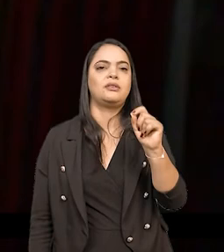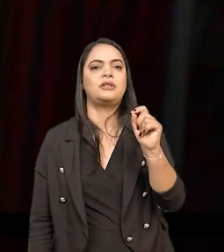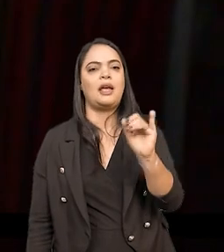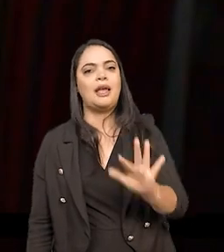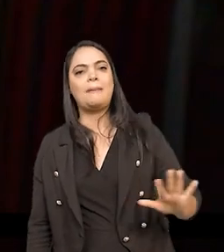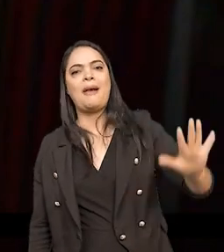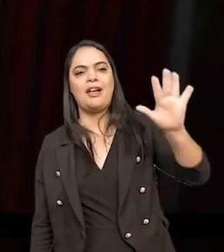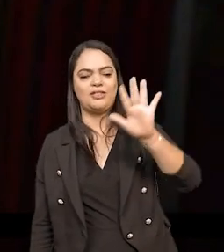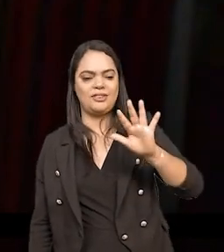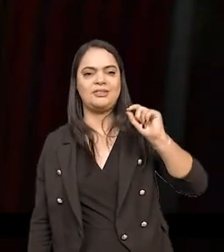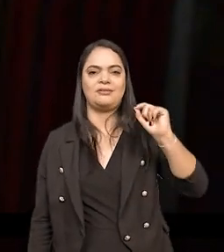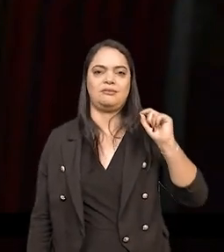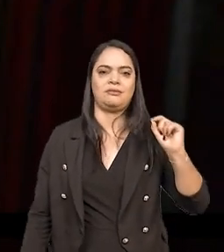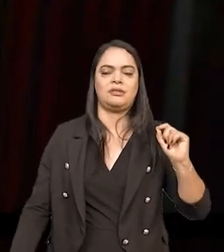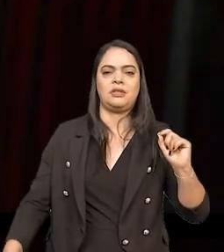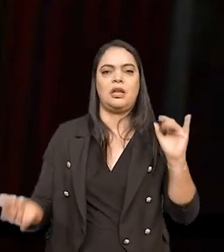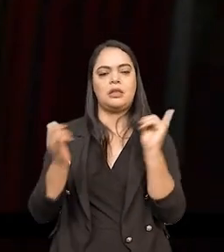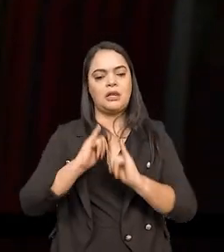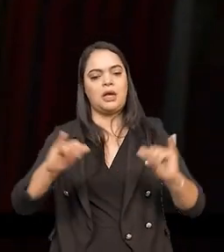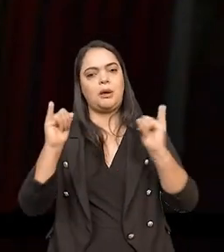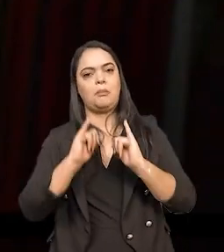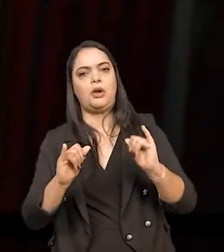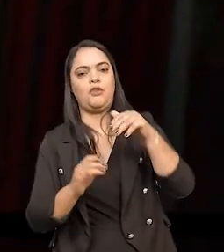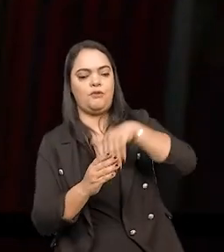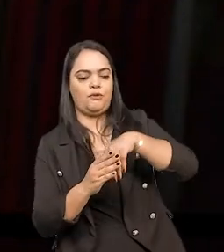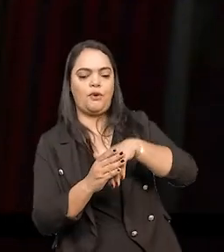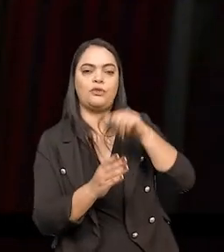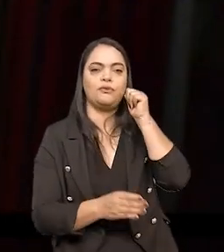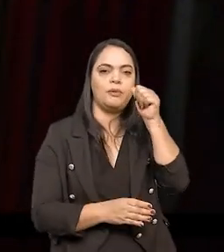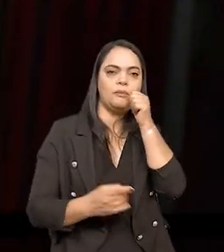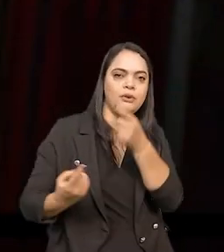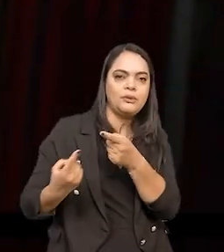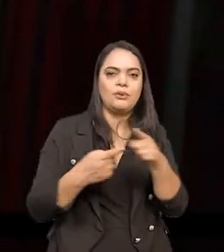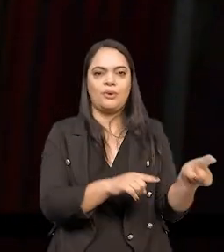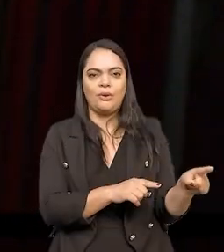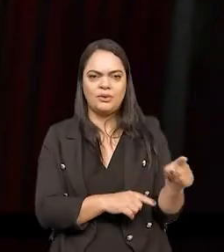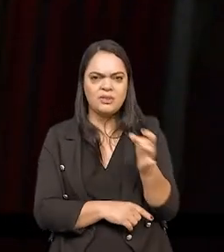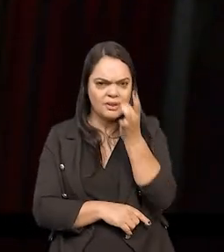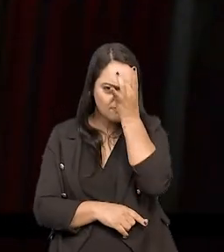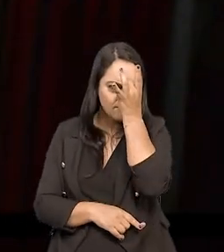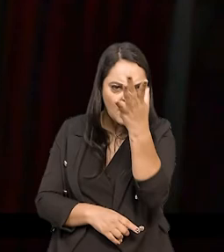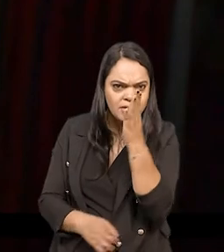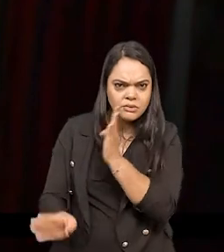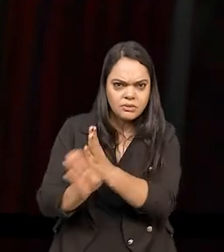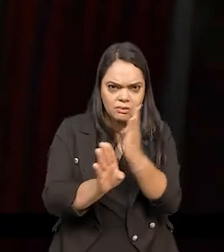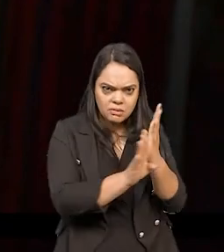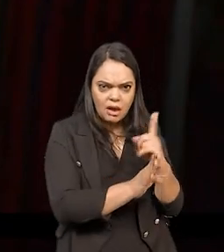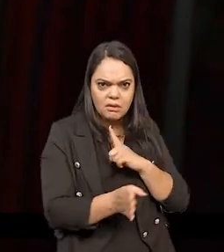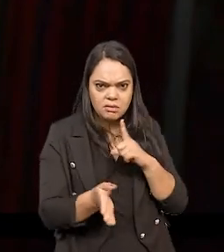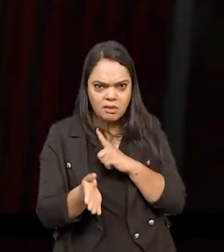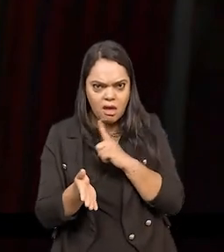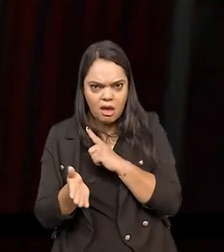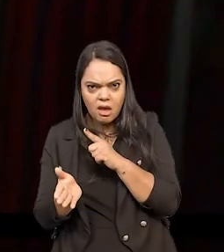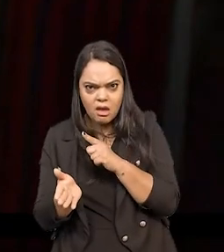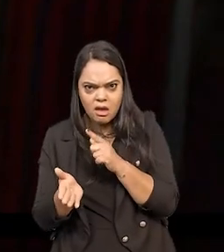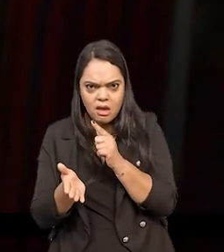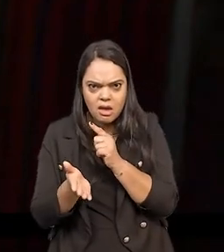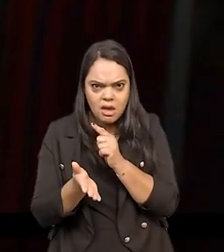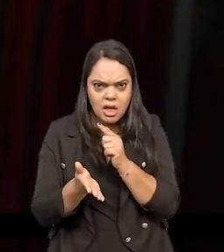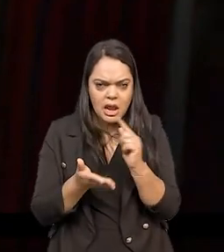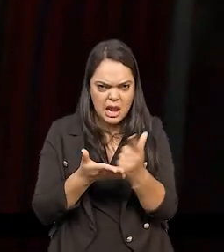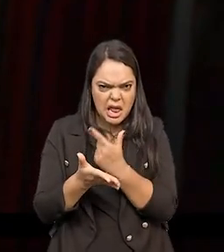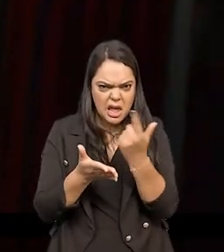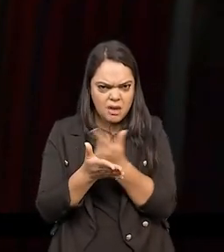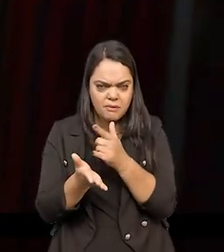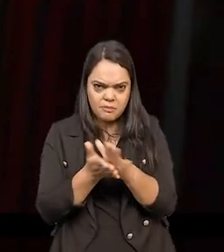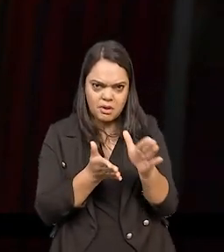das campanhas contra o voto feminino. Se elas são fáceis de encontrar, se tem alguma publicação que as contenha, só para